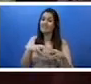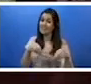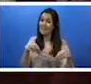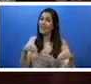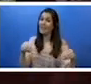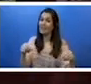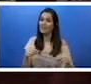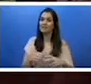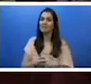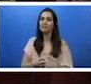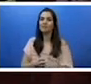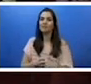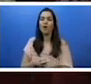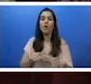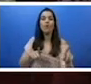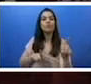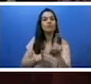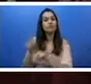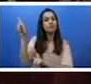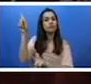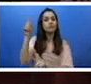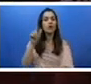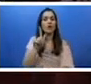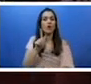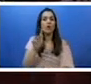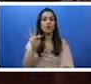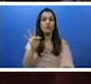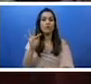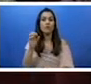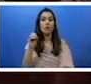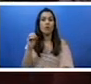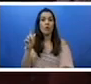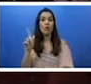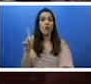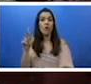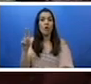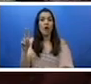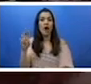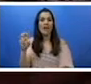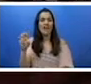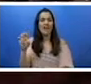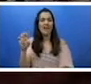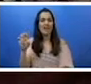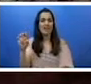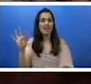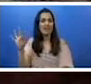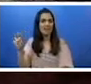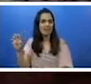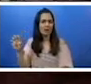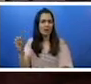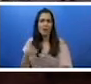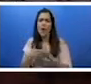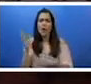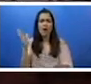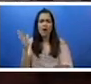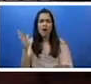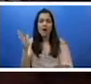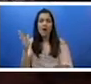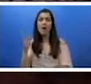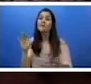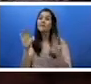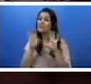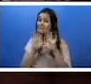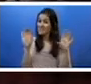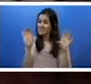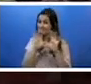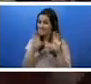bem. E agora o último. Foguete. Para onde vai o foguete? Para o céu, né?